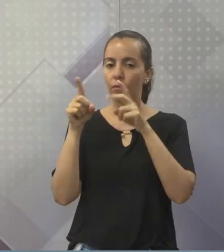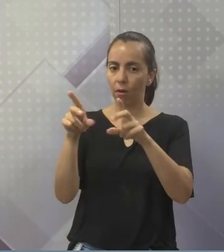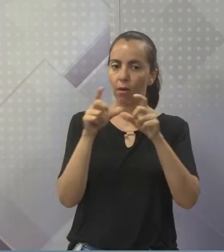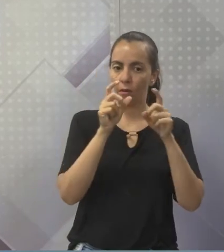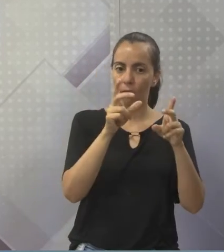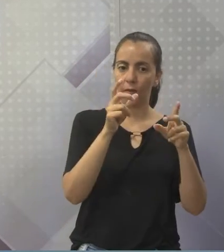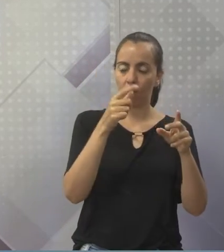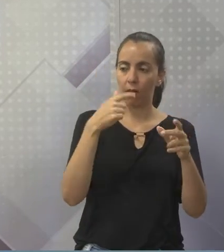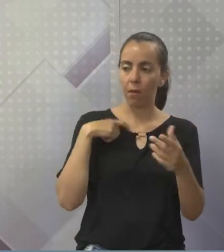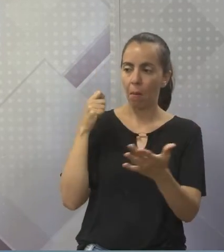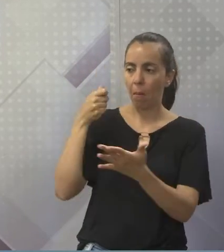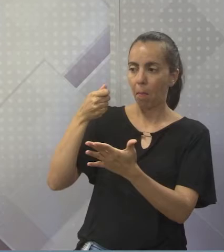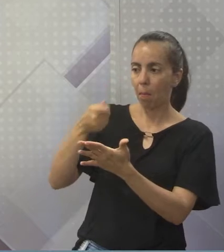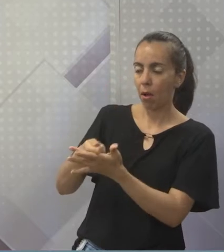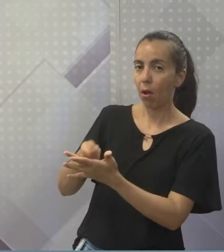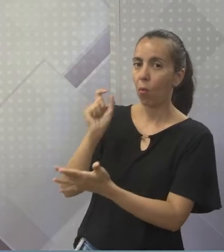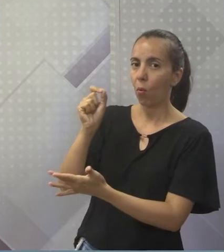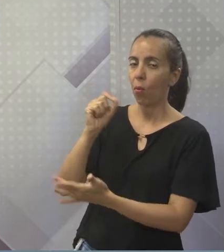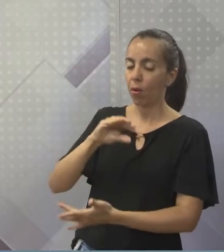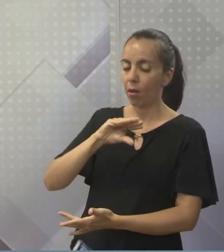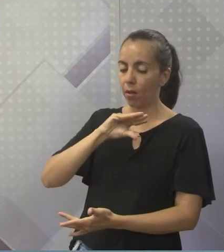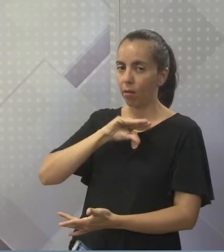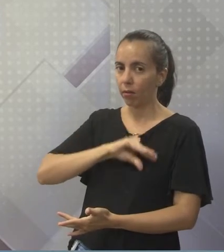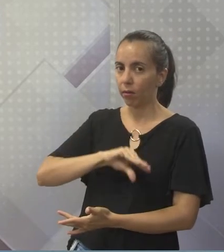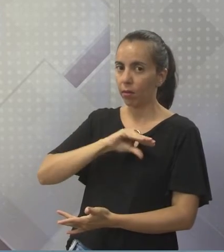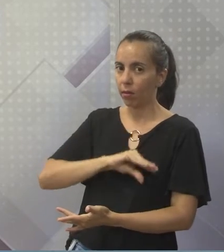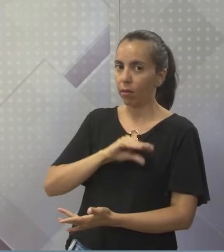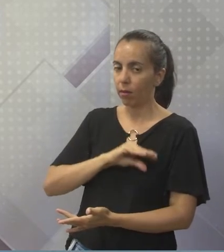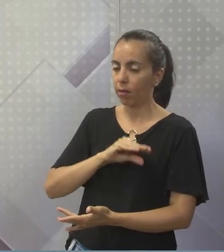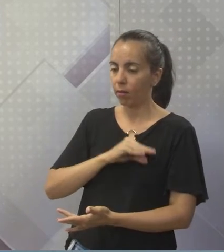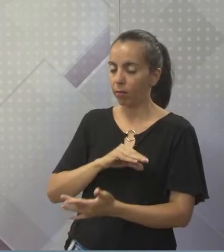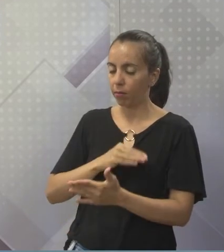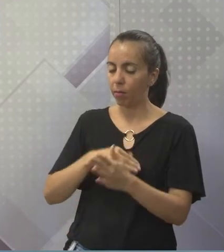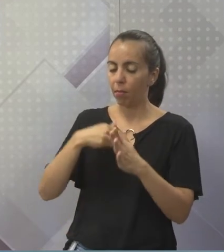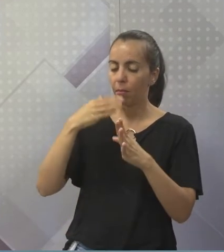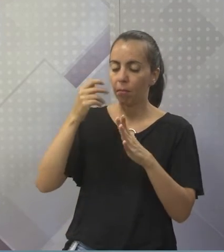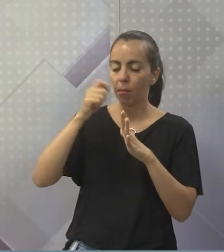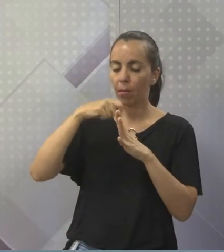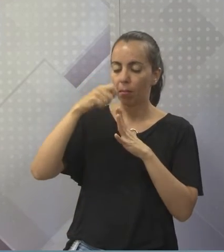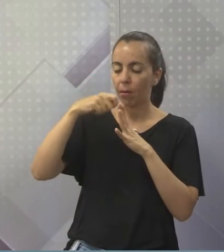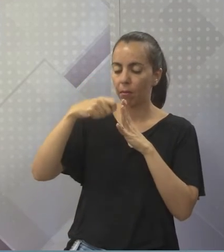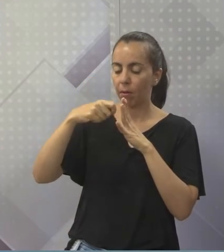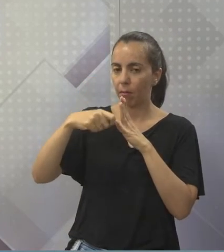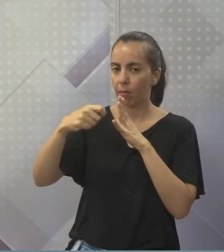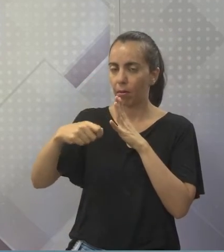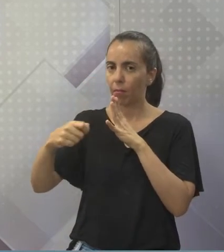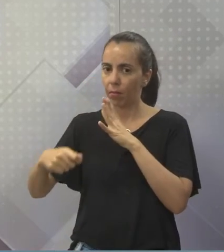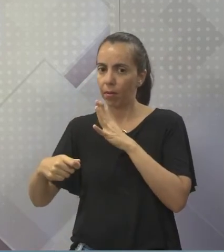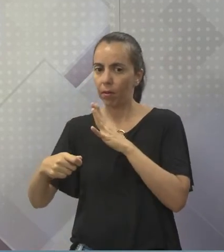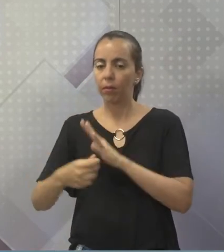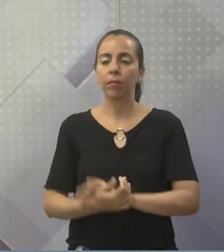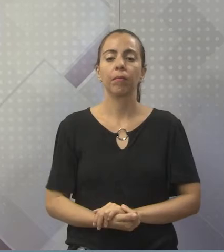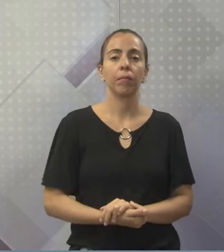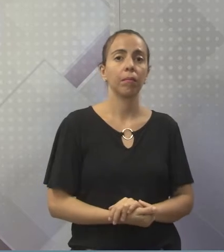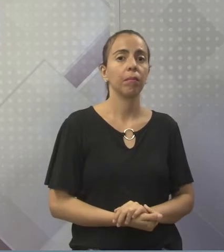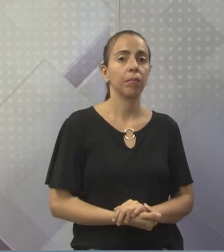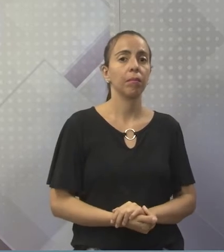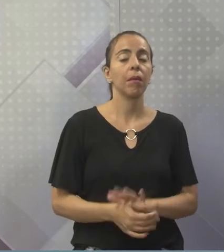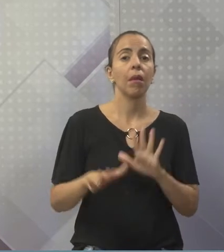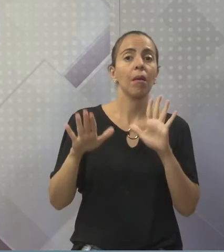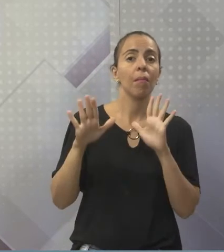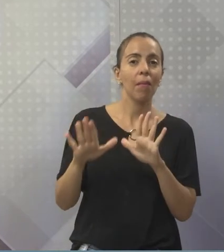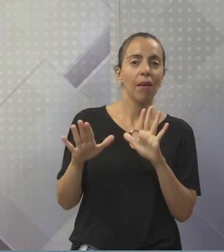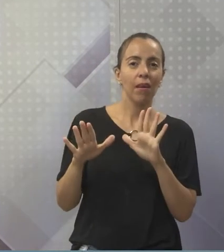R$ 1.500. Mas, para tentar incentivá-lo a vender mais, eu coloco uma pequena